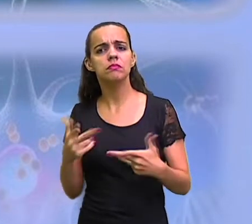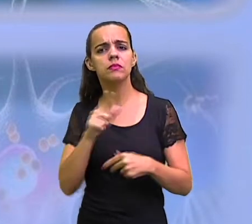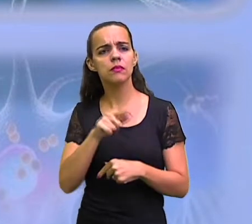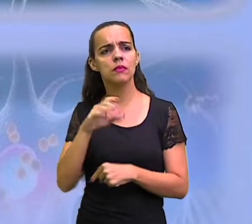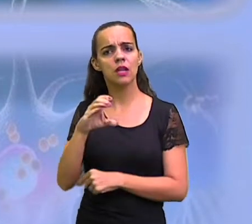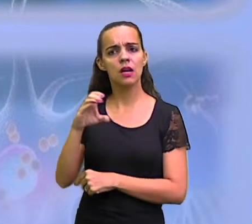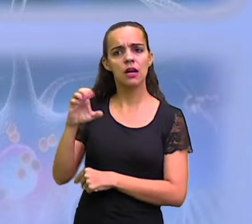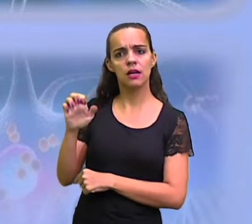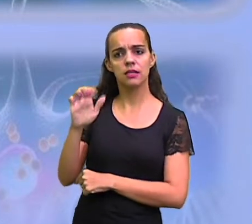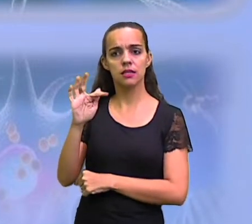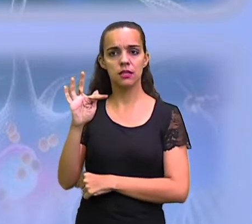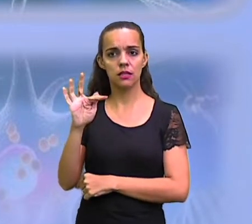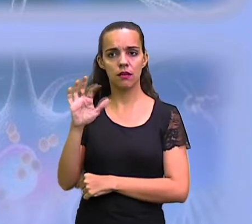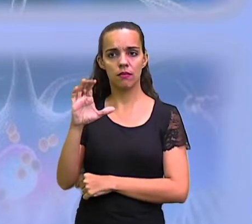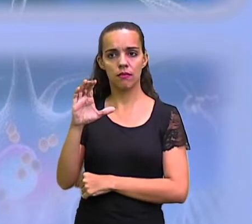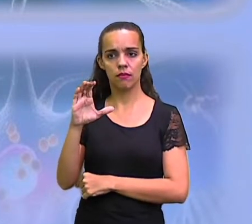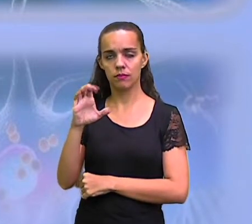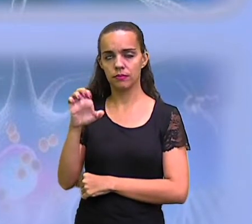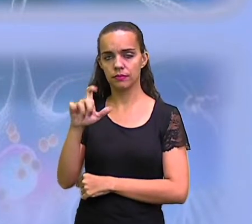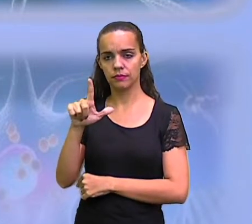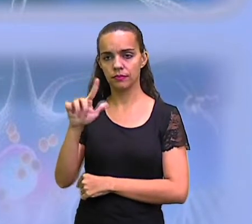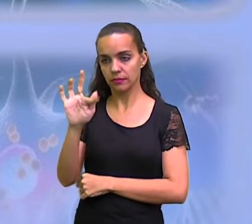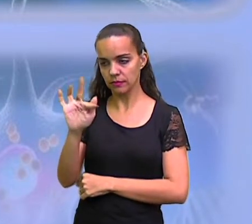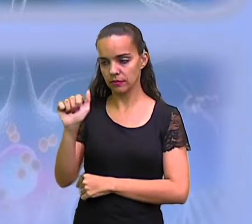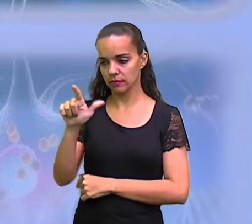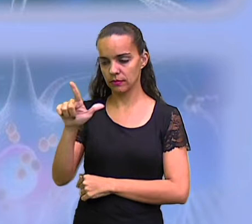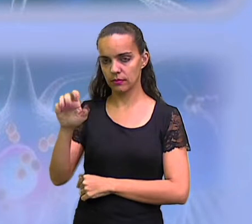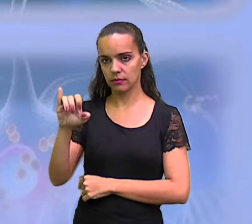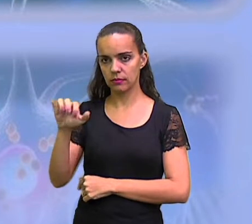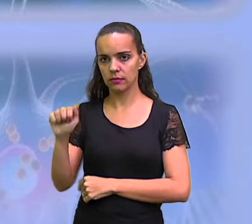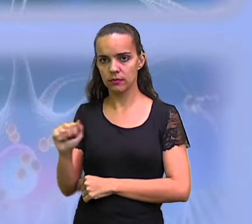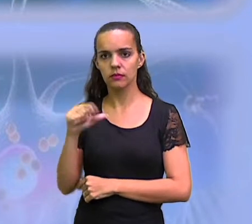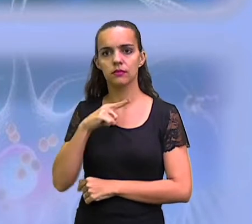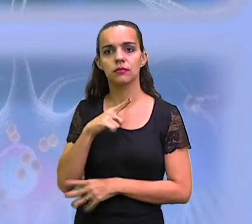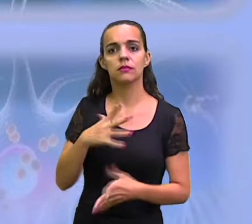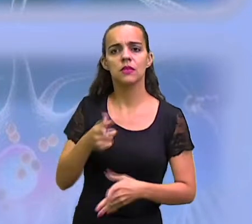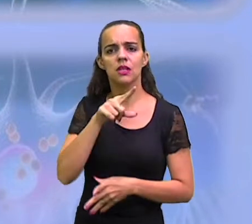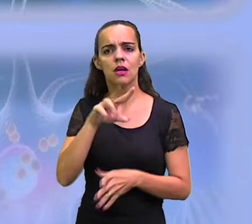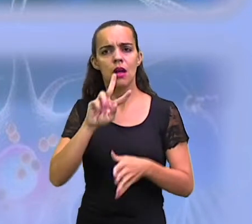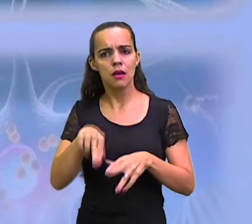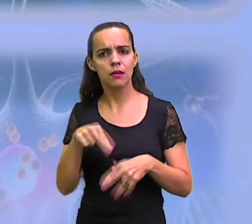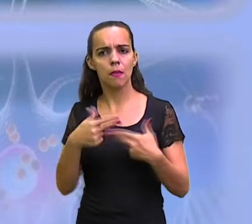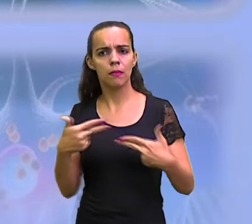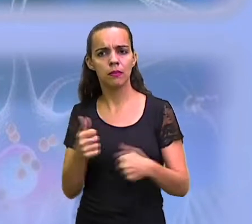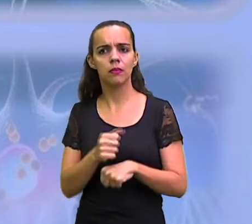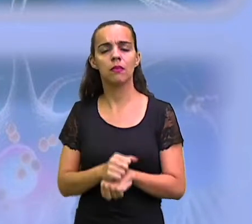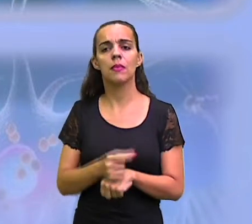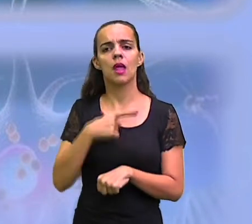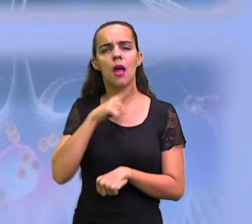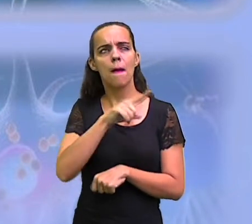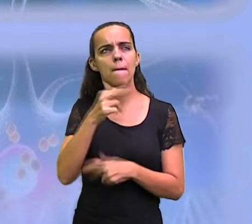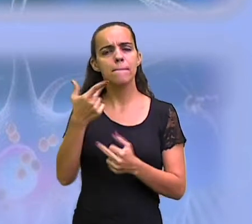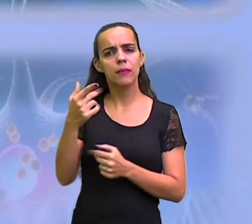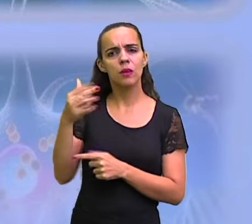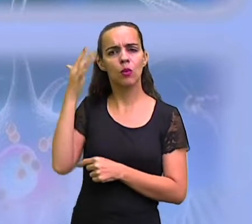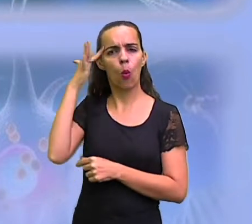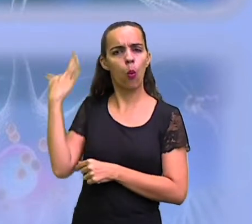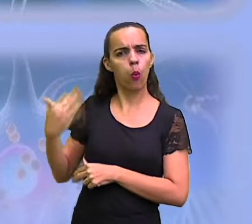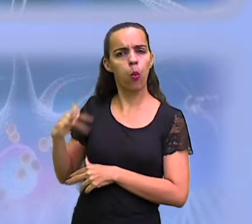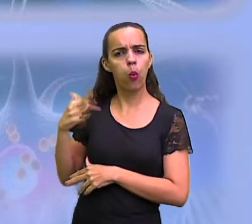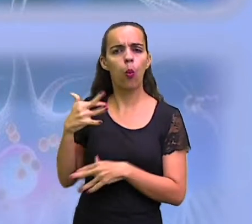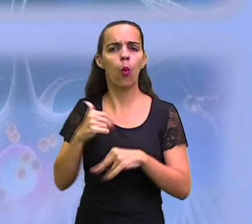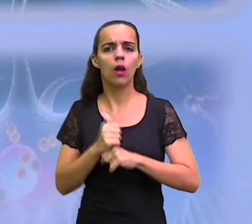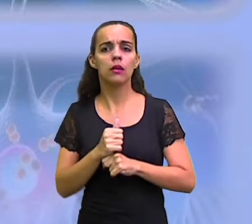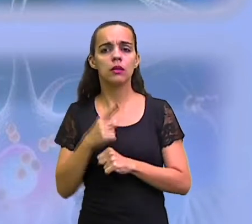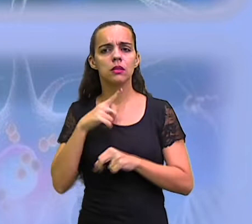cefaleia tensional? A cefaleia tensional, da mesma forma que a enxaqueca, é um tipo